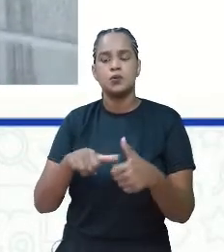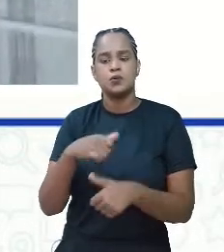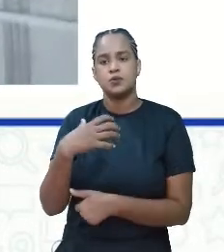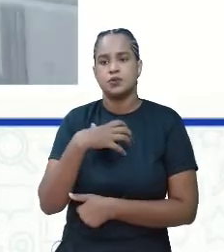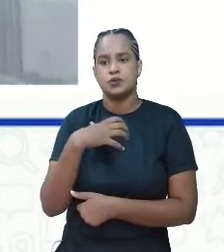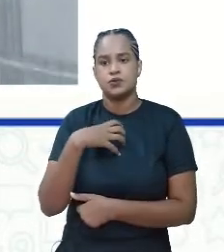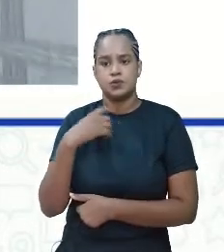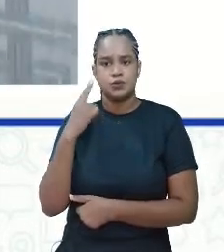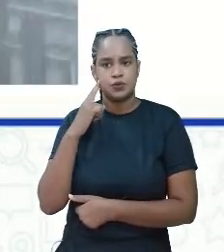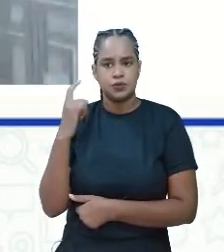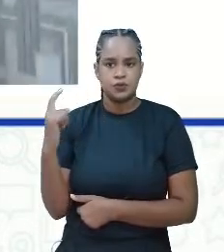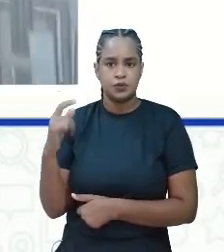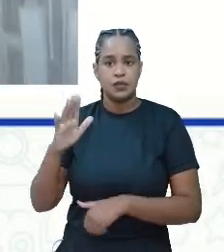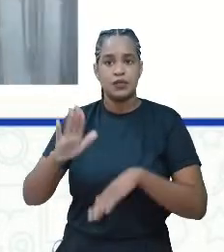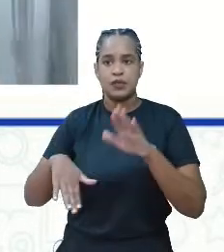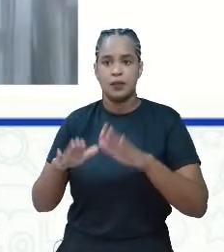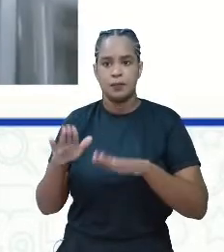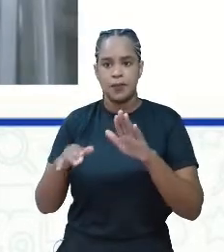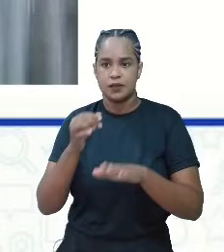dependendo da umidade.